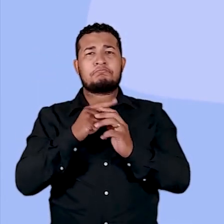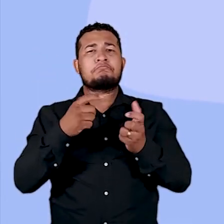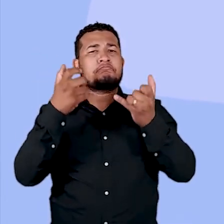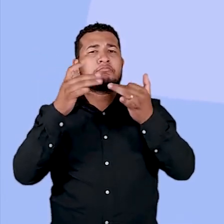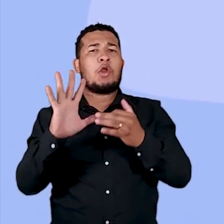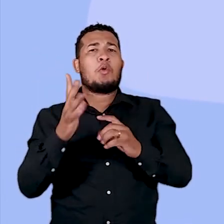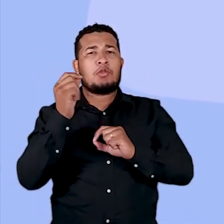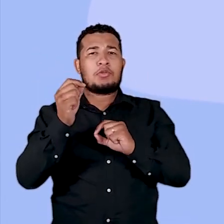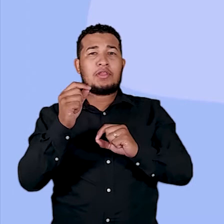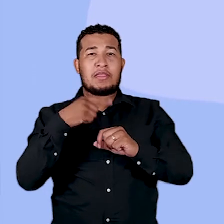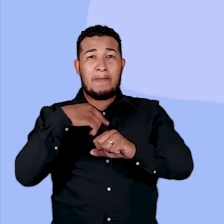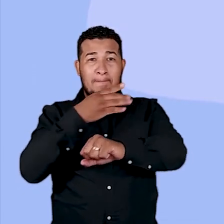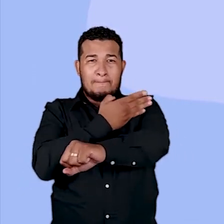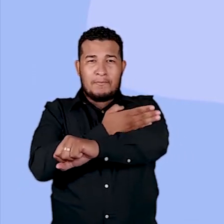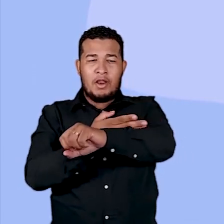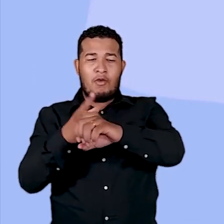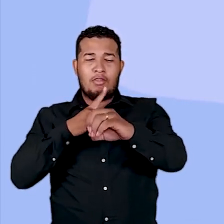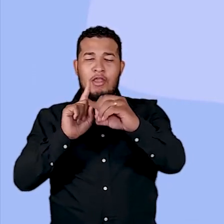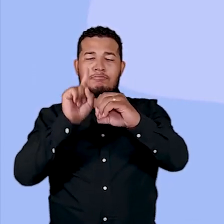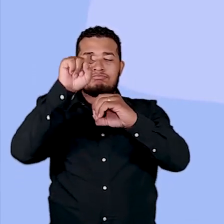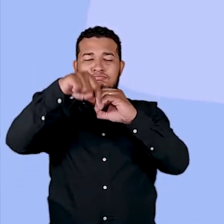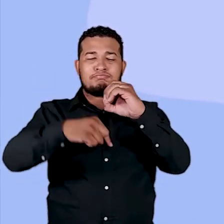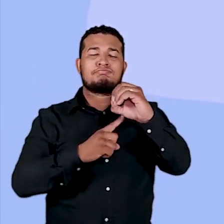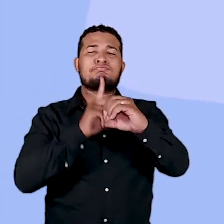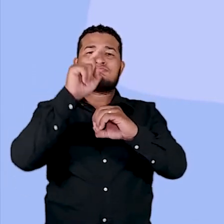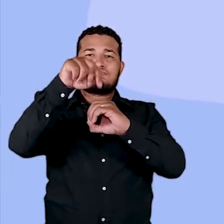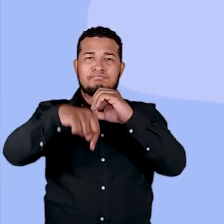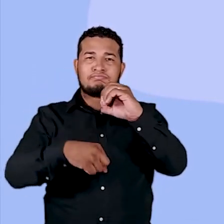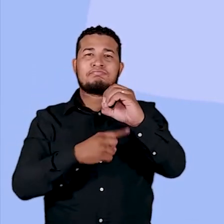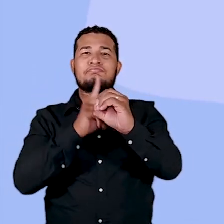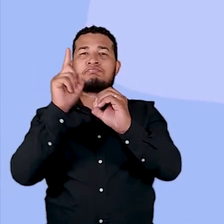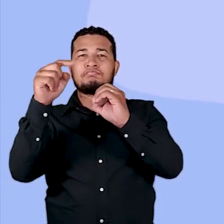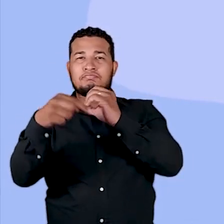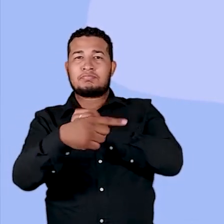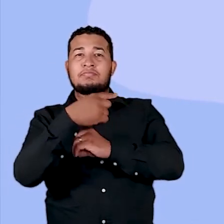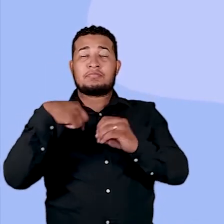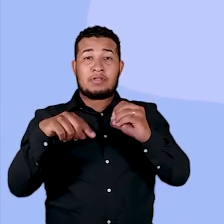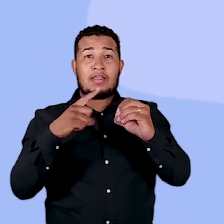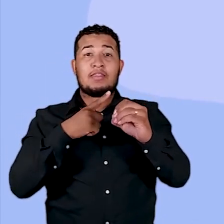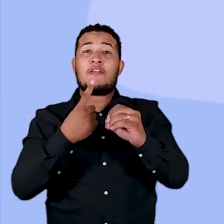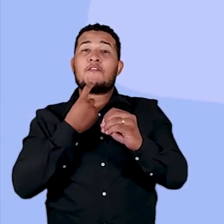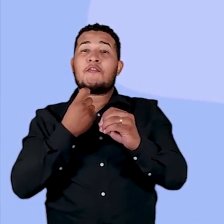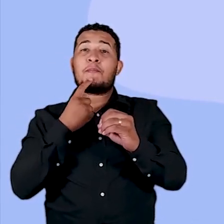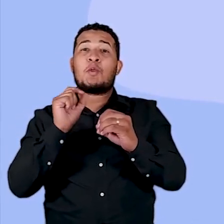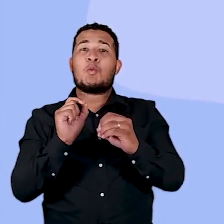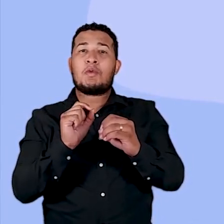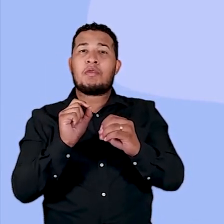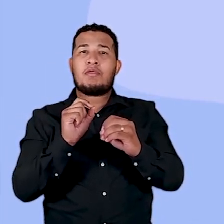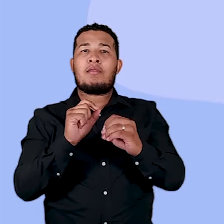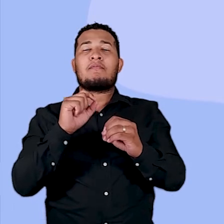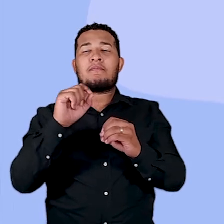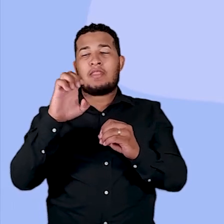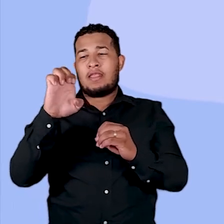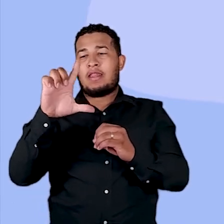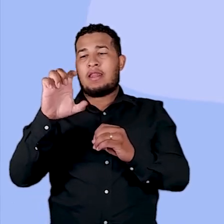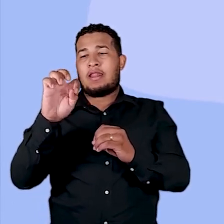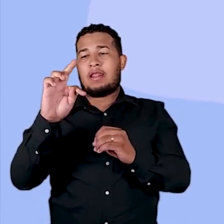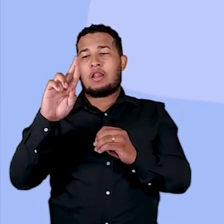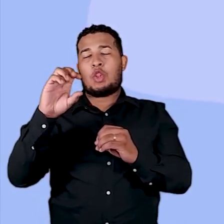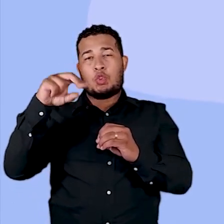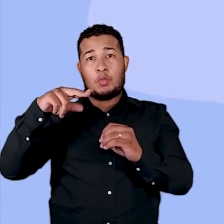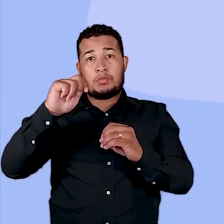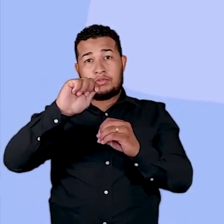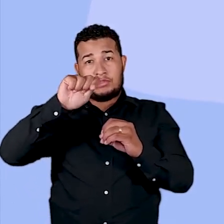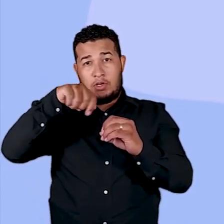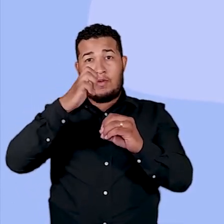seguinte forma. Em branco aí, circulando em volta, tá vendo essas bolinhas vermelhas? Vai ser para a gente o nosso